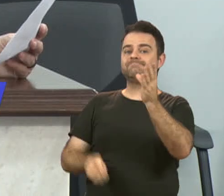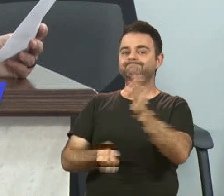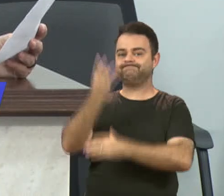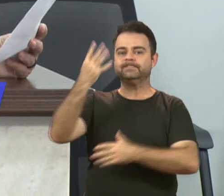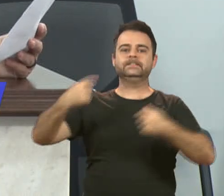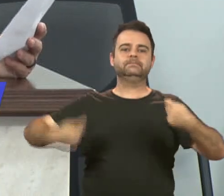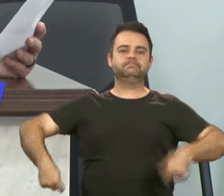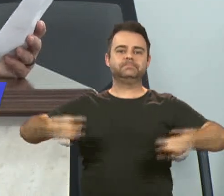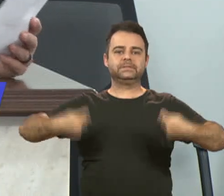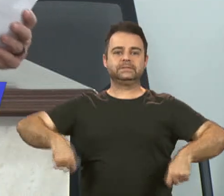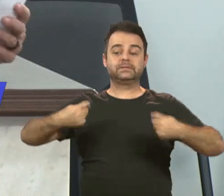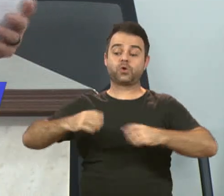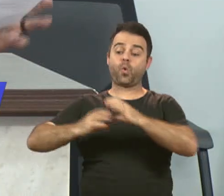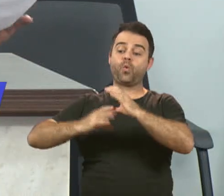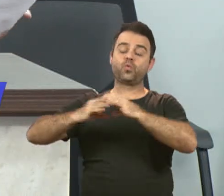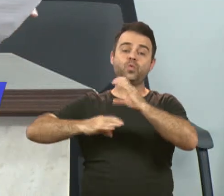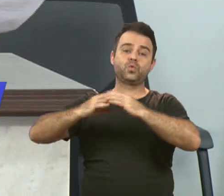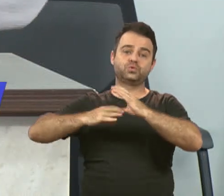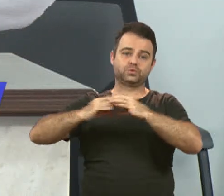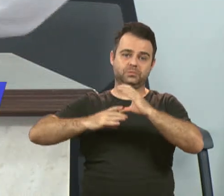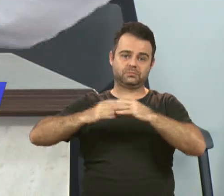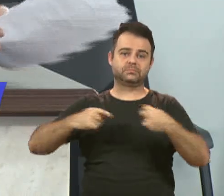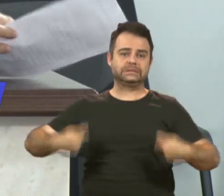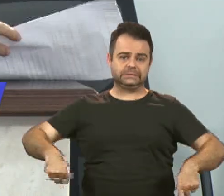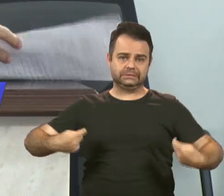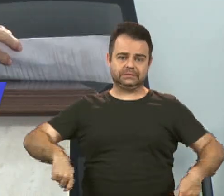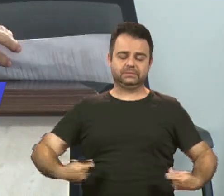Contratação via concurso público.